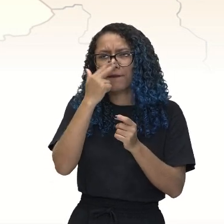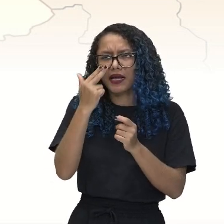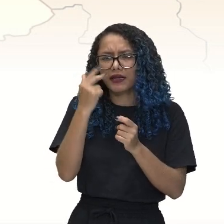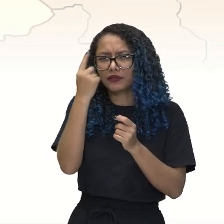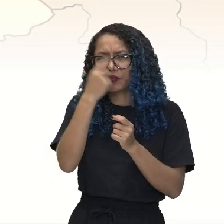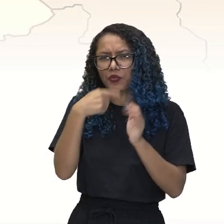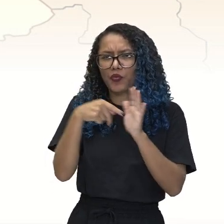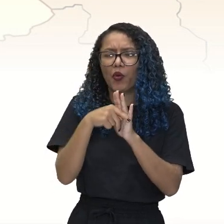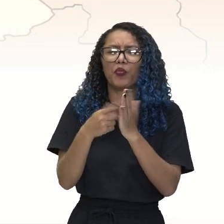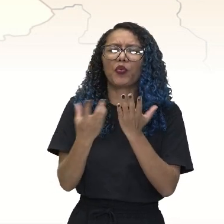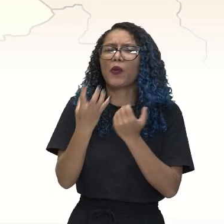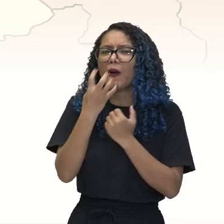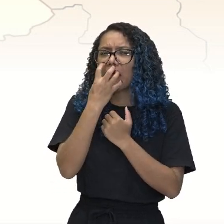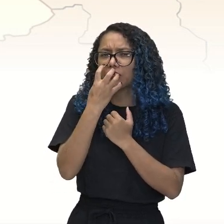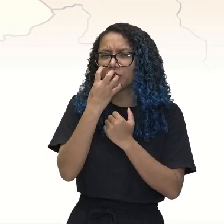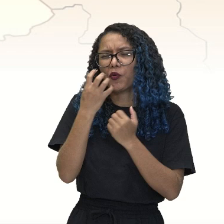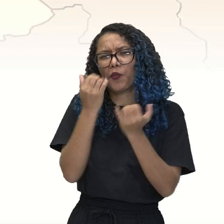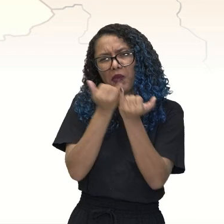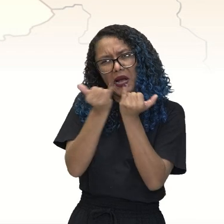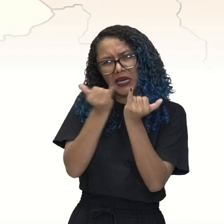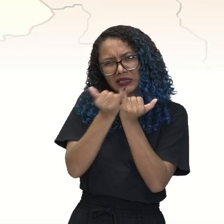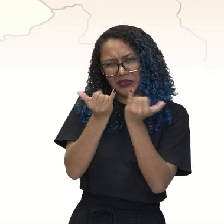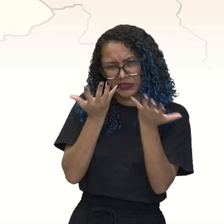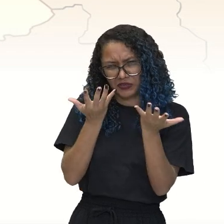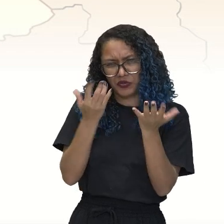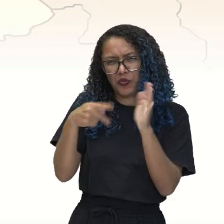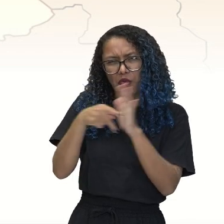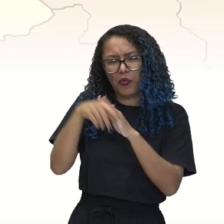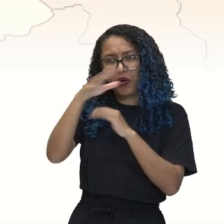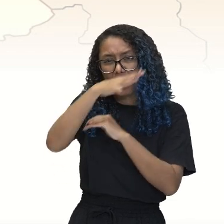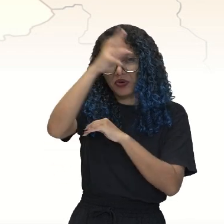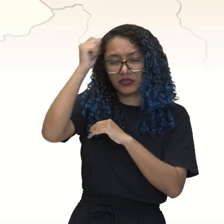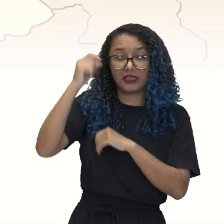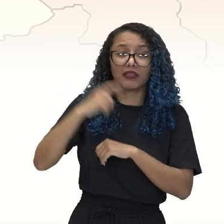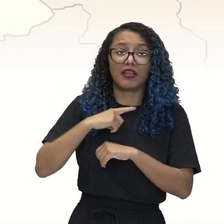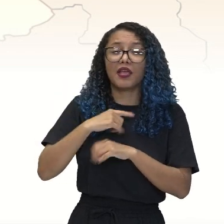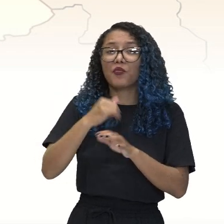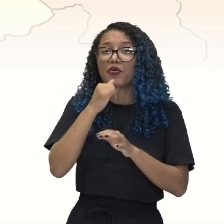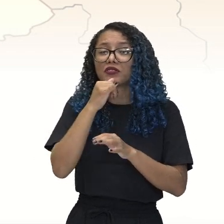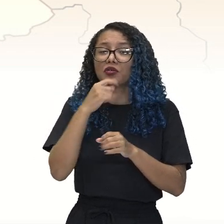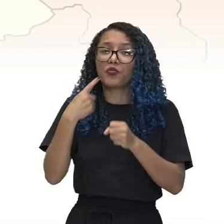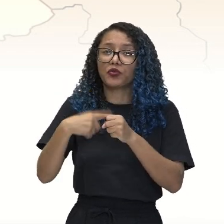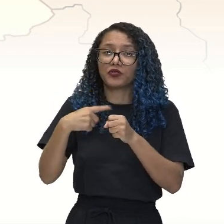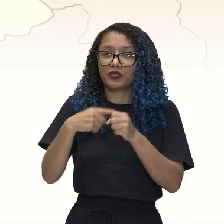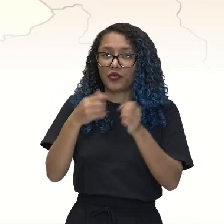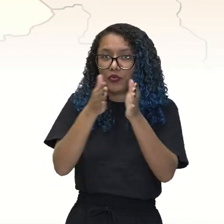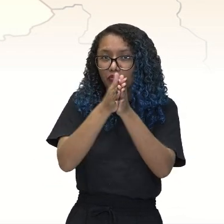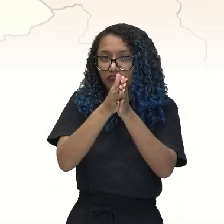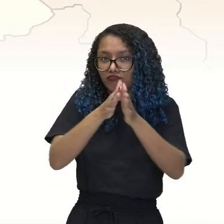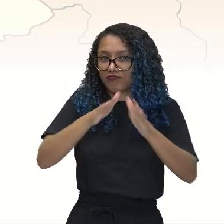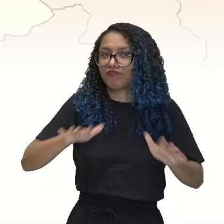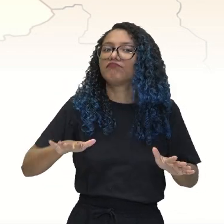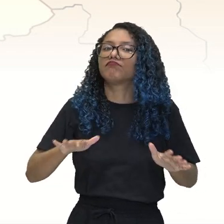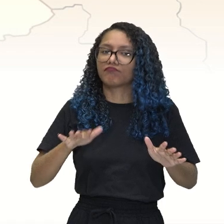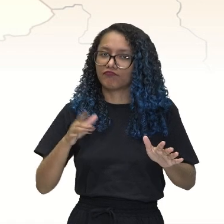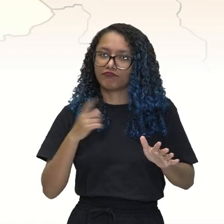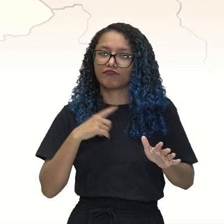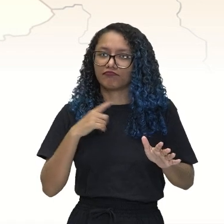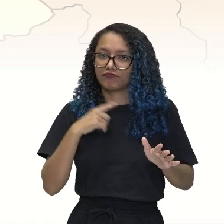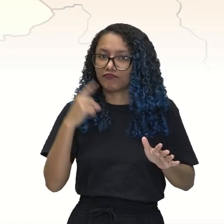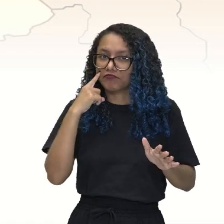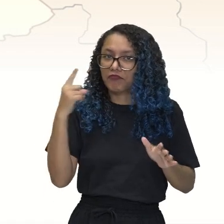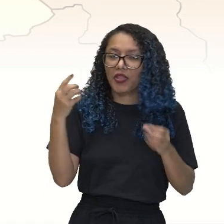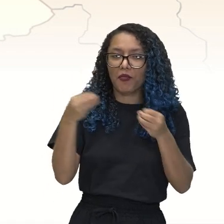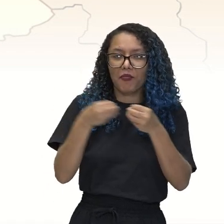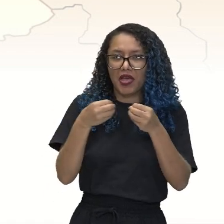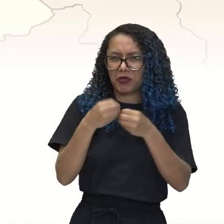amaz Ok é aonde tá ali o município por exemplo de São Gabriel da Cachoeira lindo